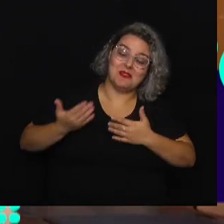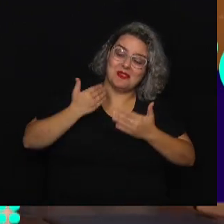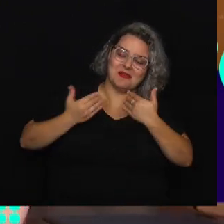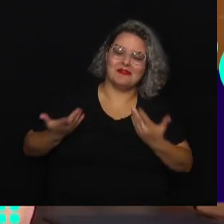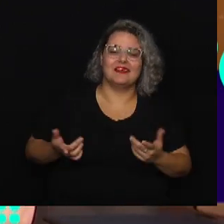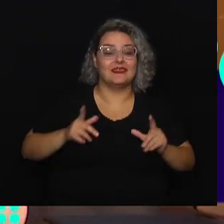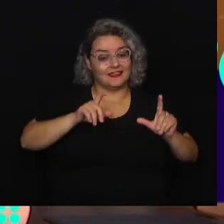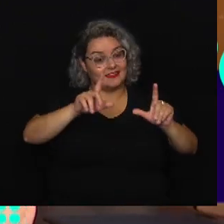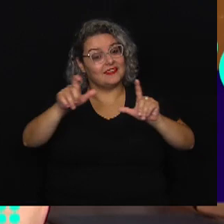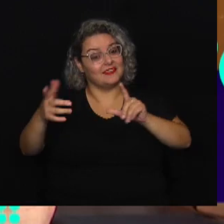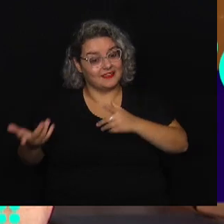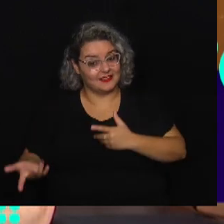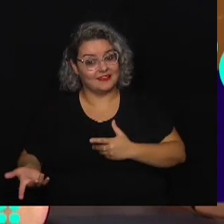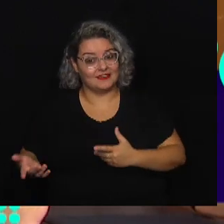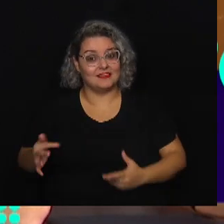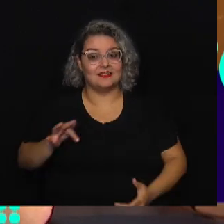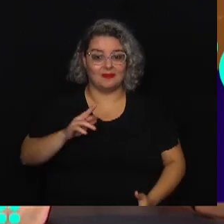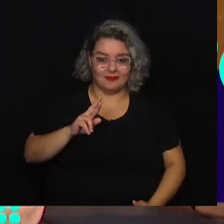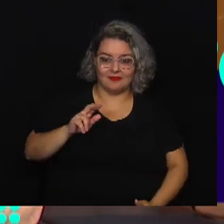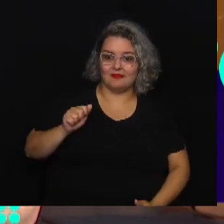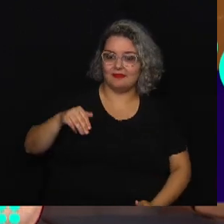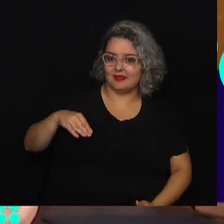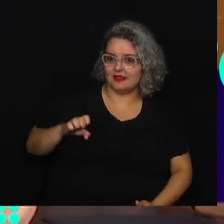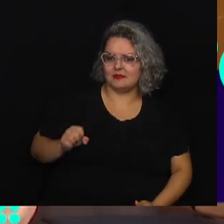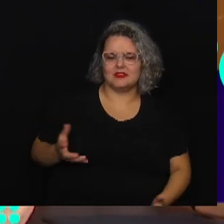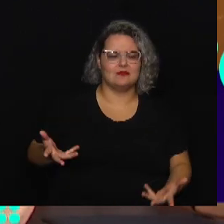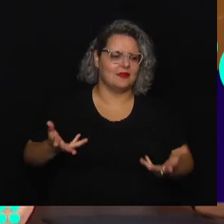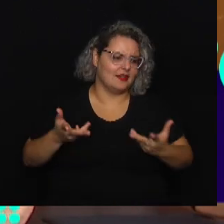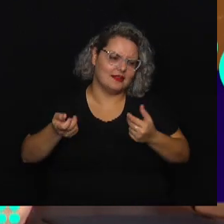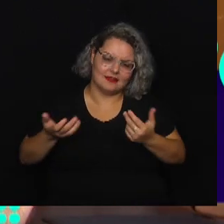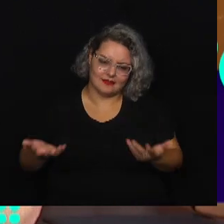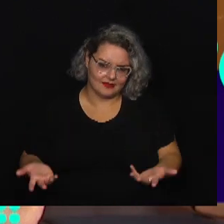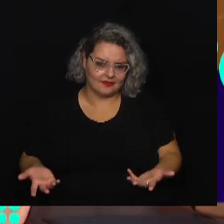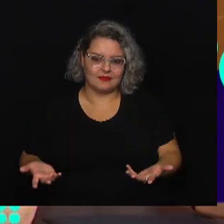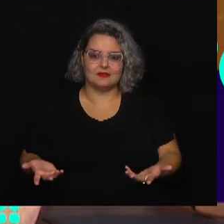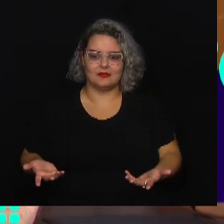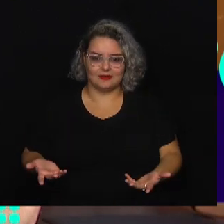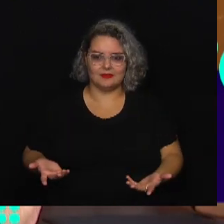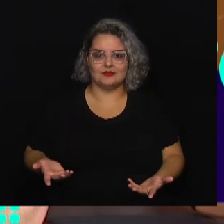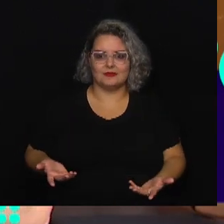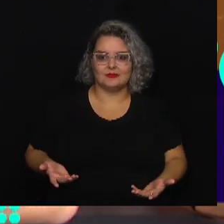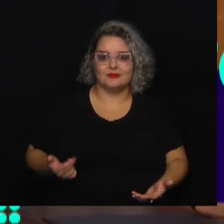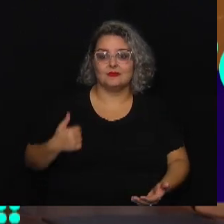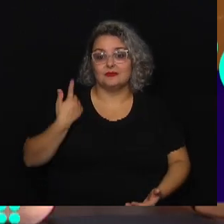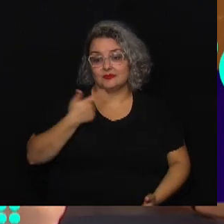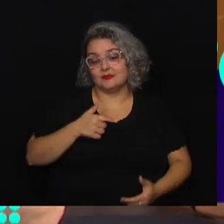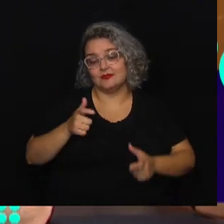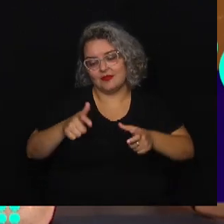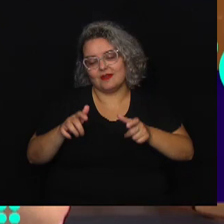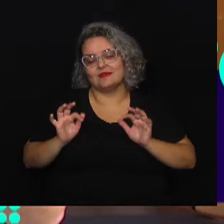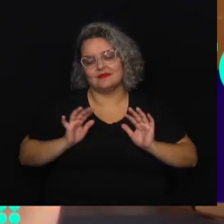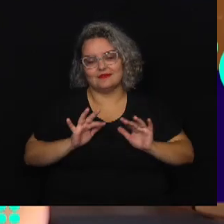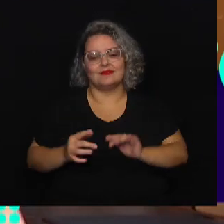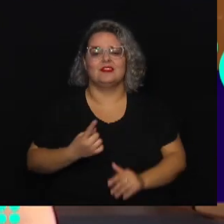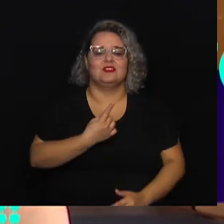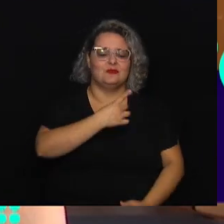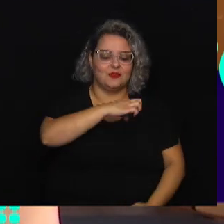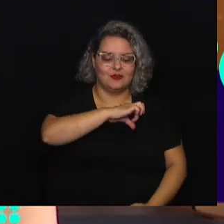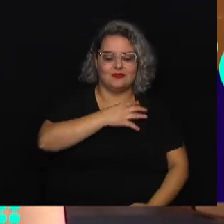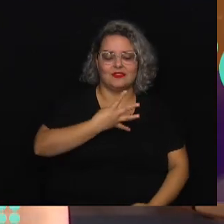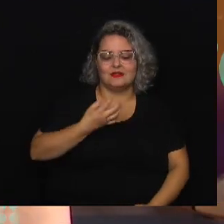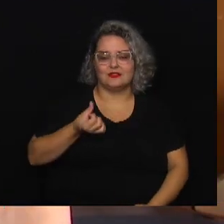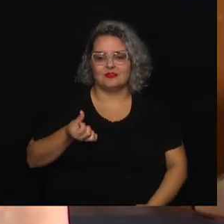fotos, né? São frames realmente interessantíssimos do nosso bloco desde 46 até